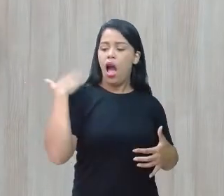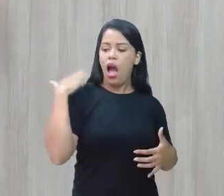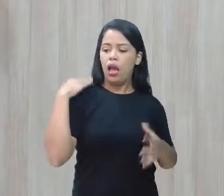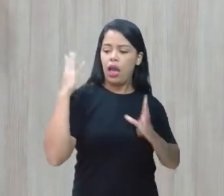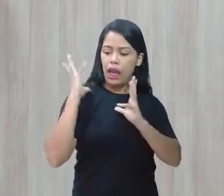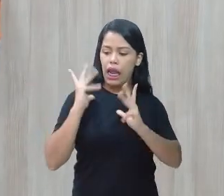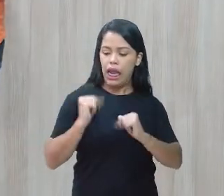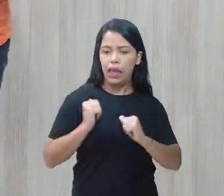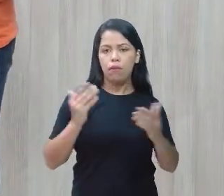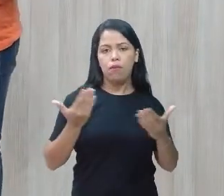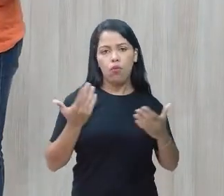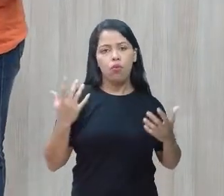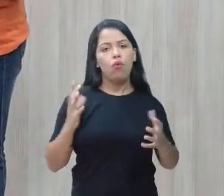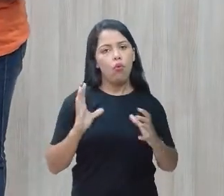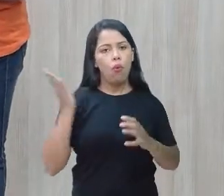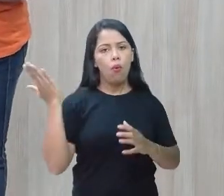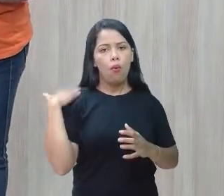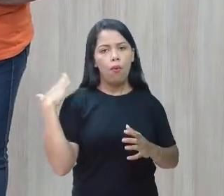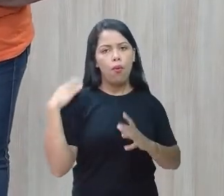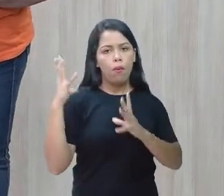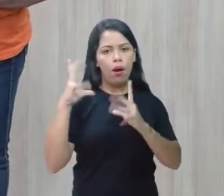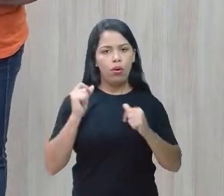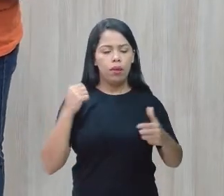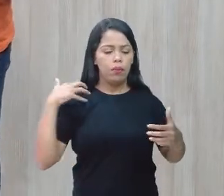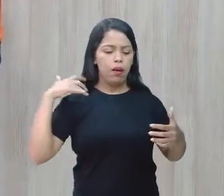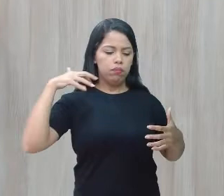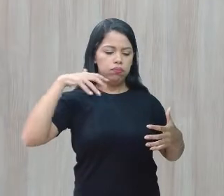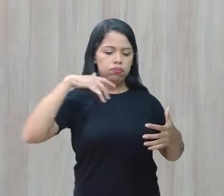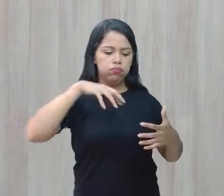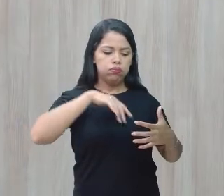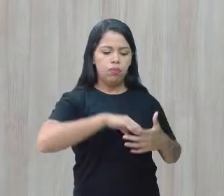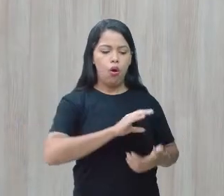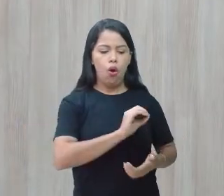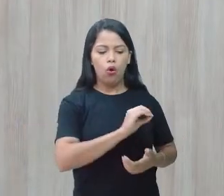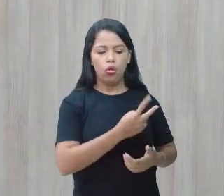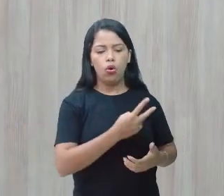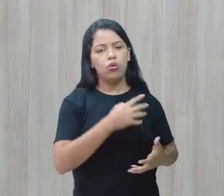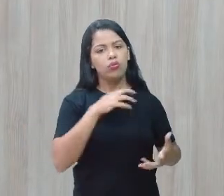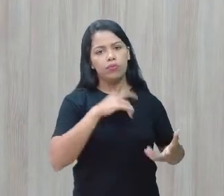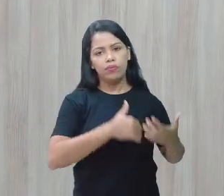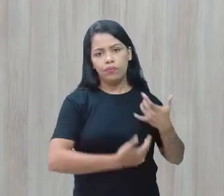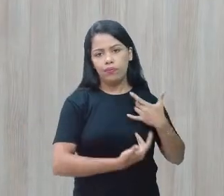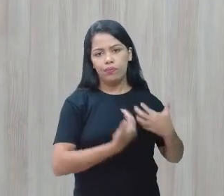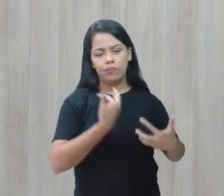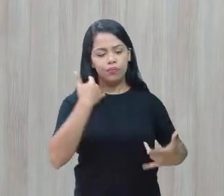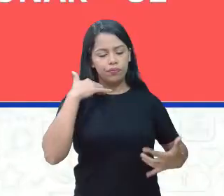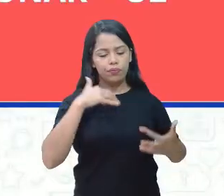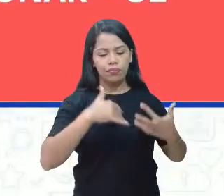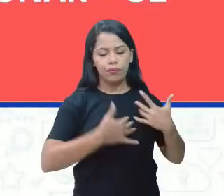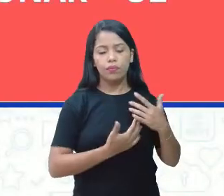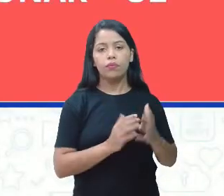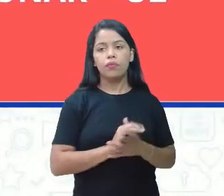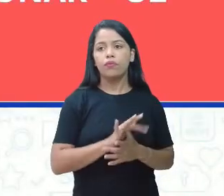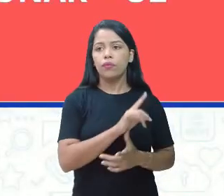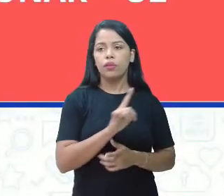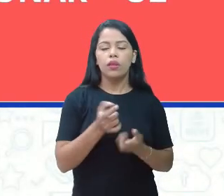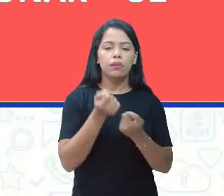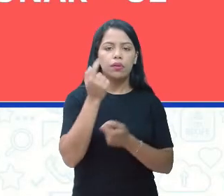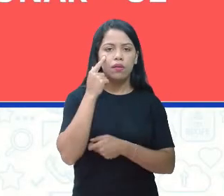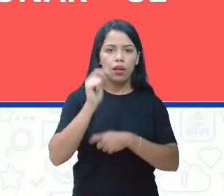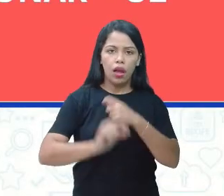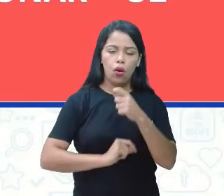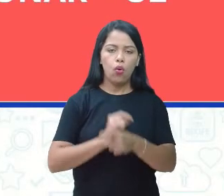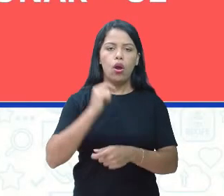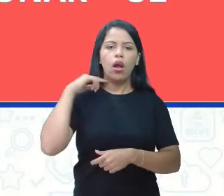gás oxigênio. Então, trouxe para vocês, ainda em relação à pequena circulação, para vocês verem aí em